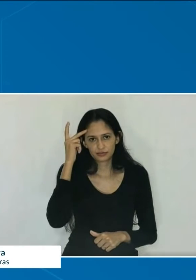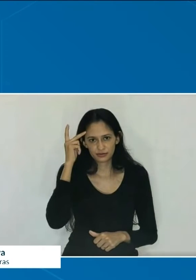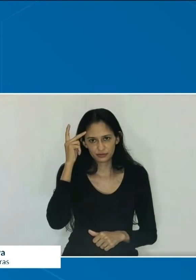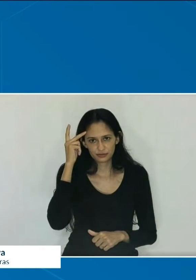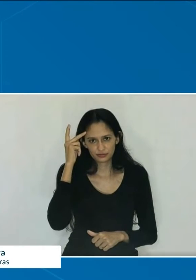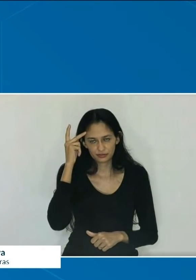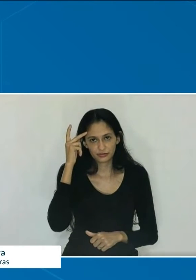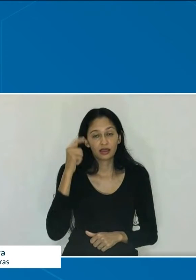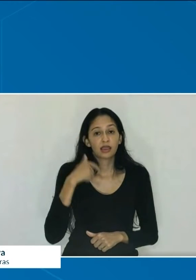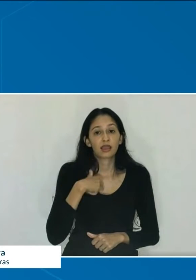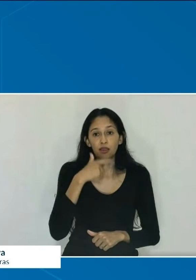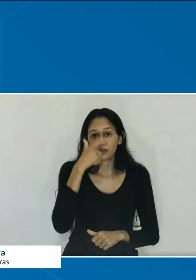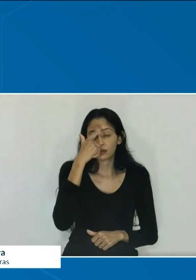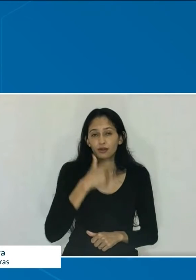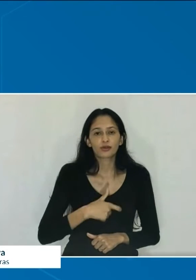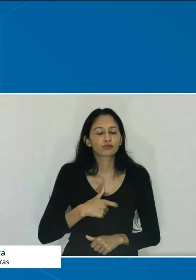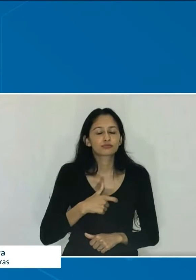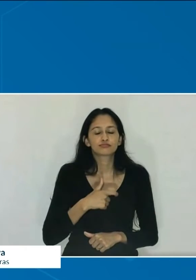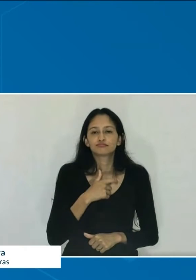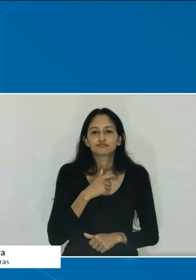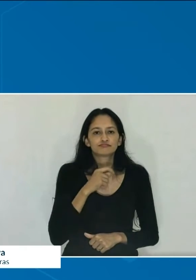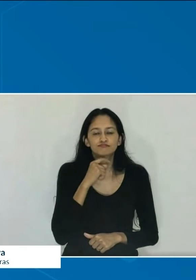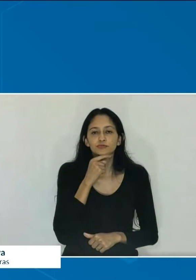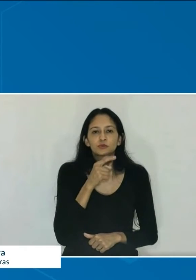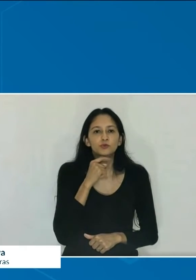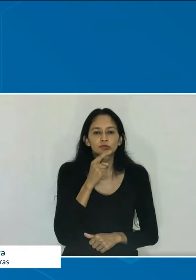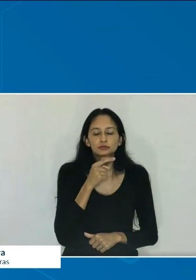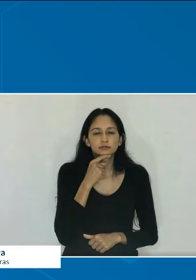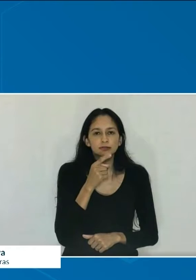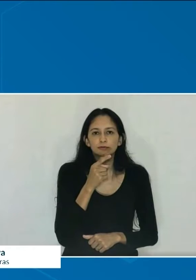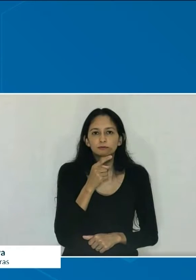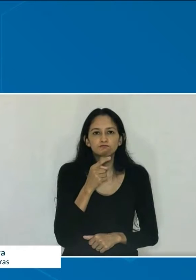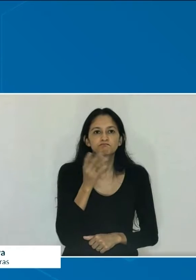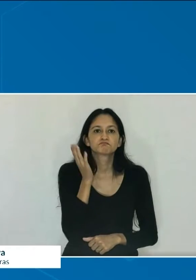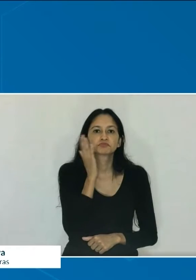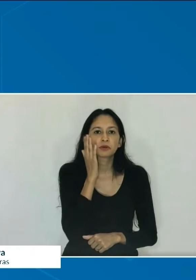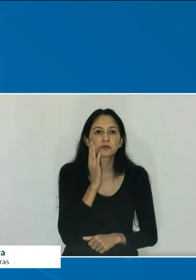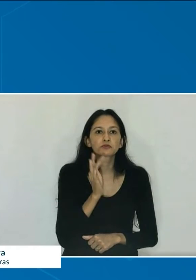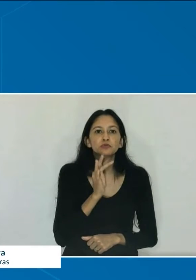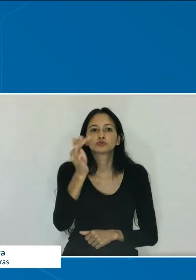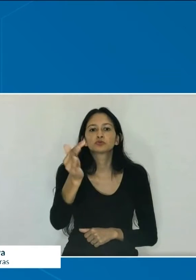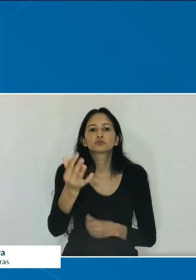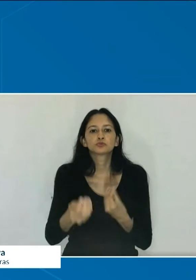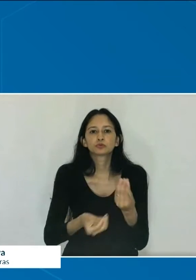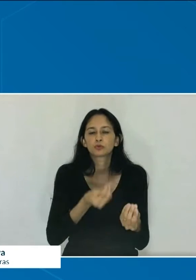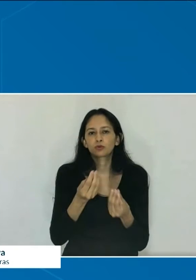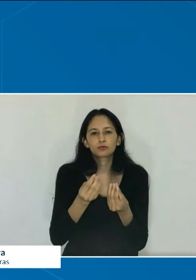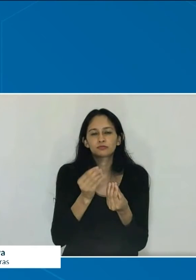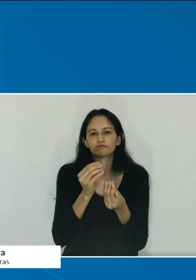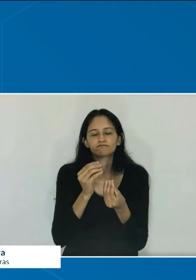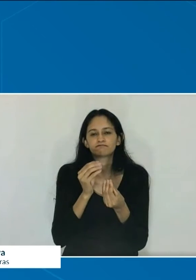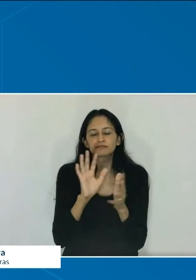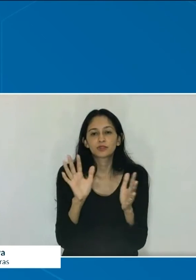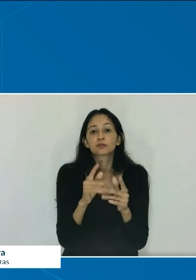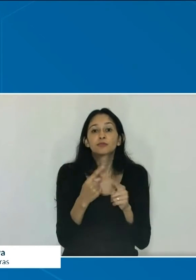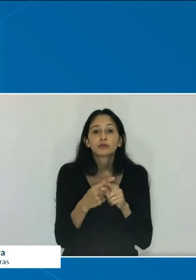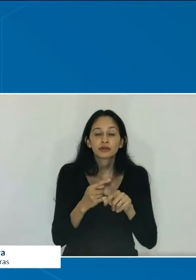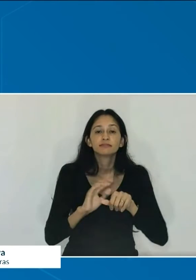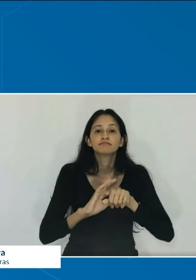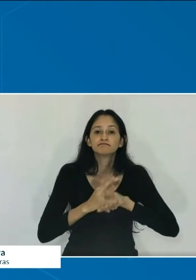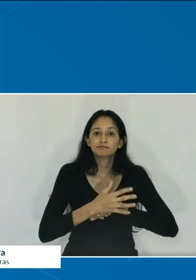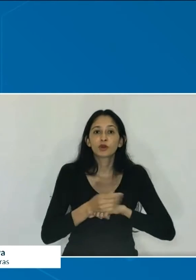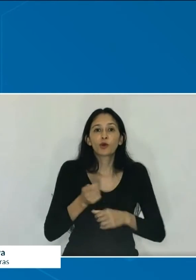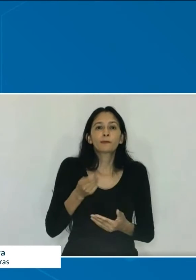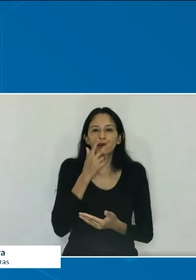menos eu não consigo vislumbrar todo o impacto que isso vai causar, porque ele forçou esse home office, né,